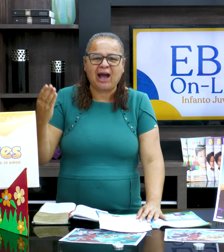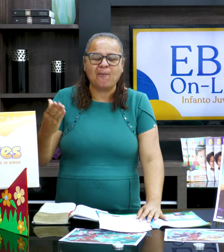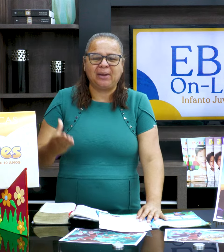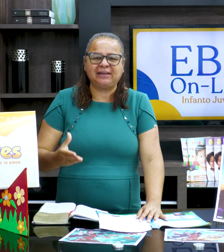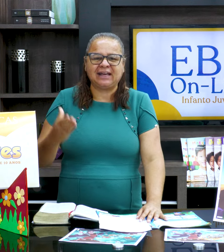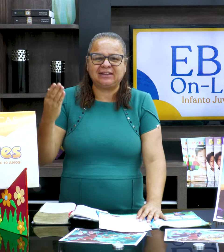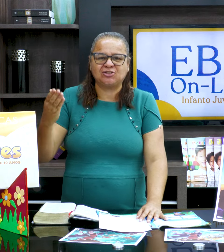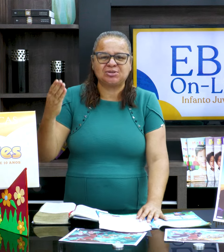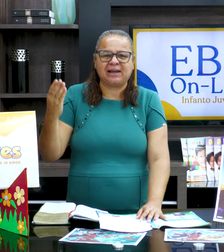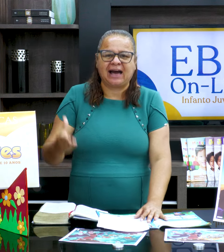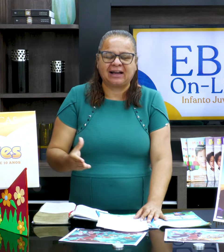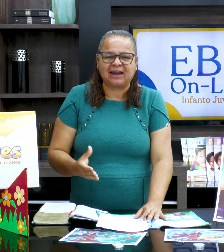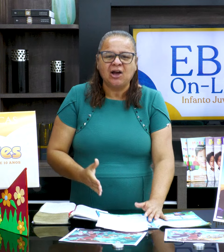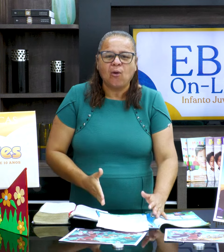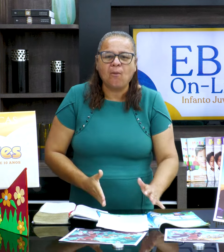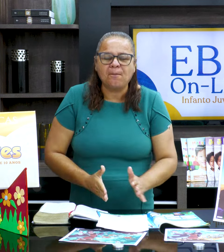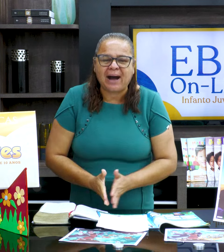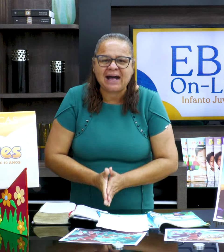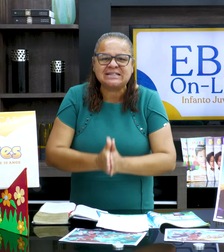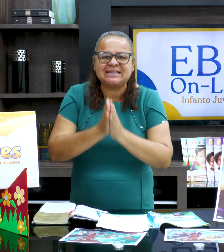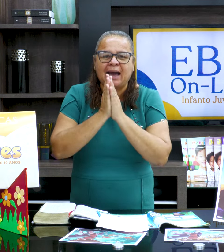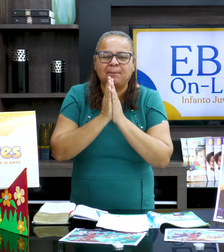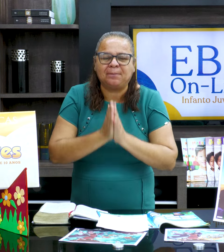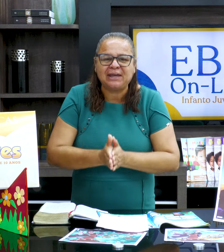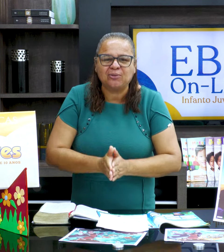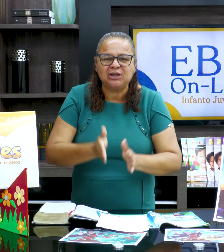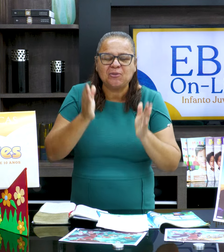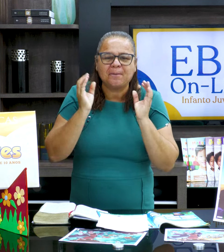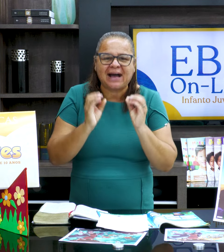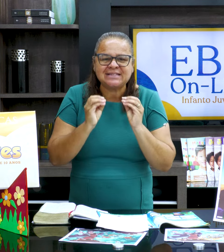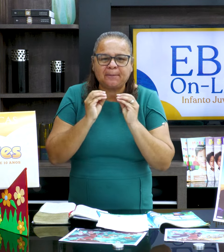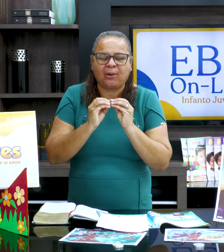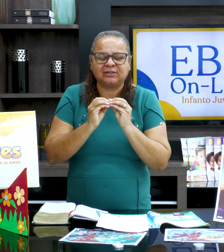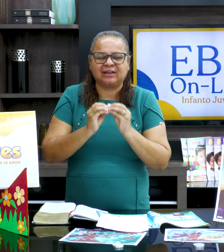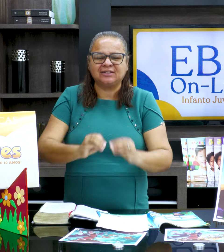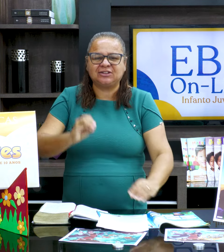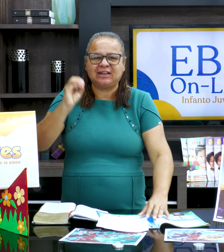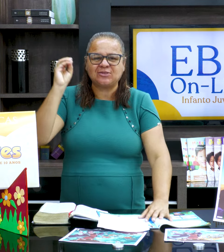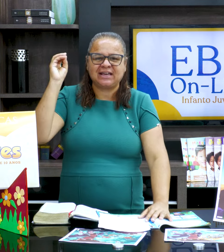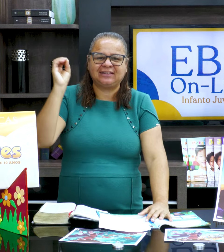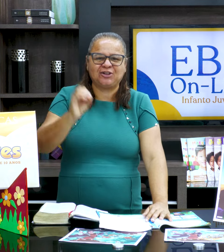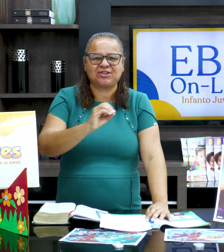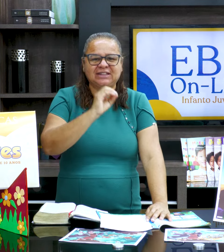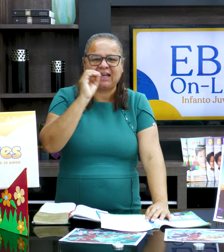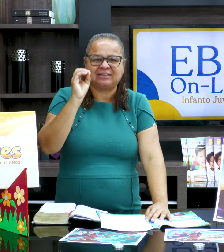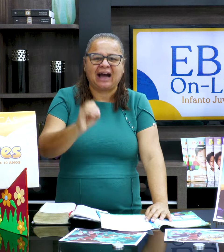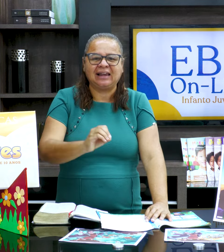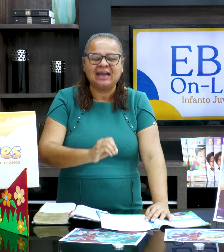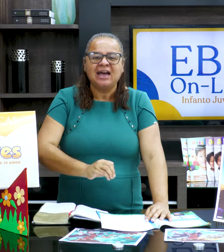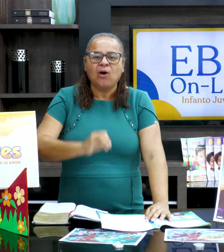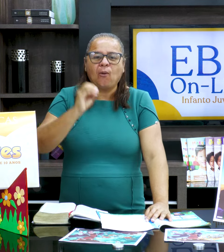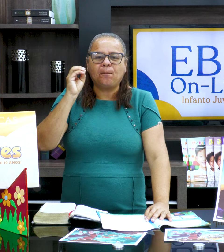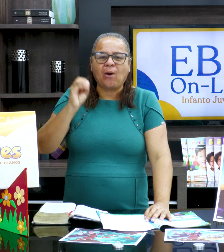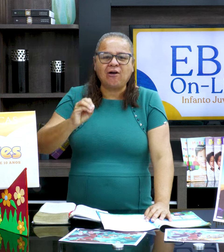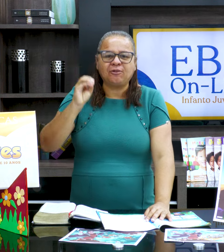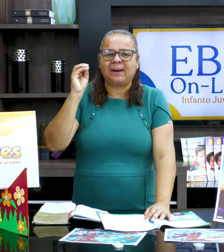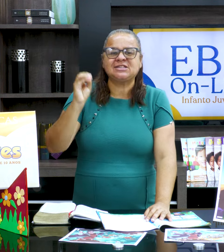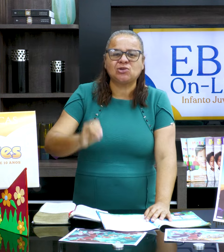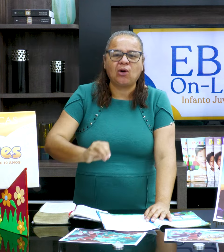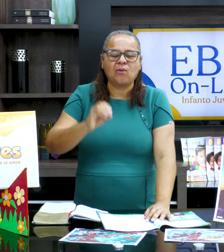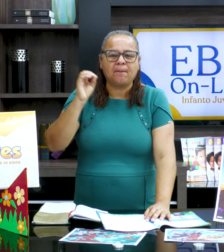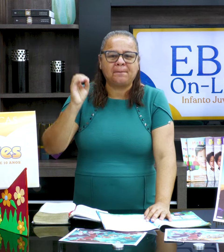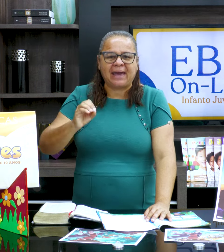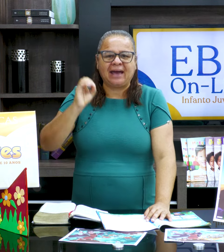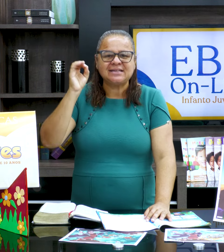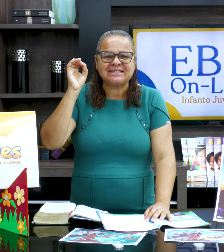senhor realmente é Deus de milagre o mar se abriu e o mais importante Deus é Deus de detalhe o povo